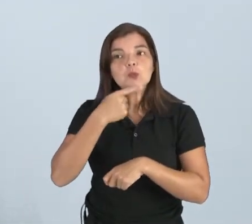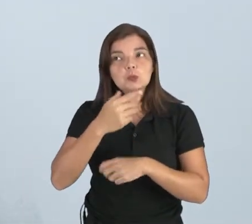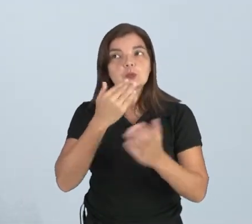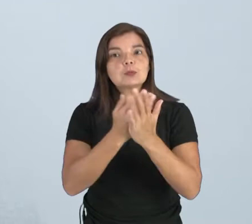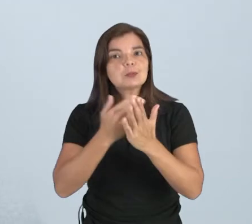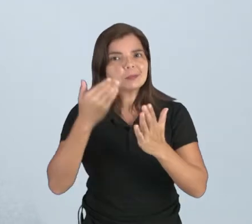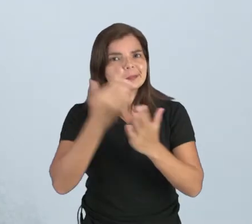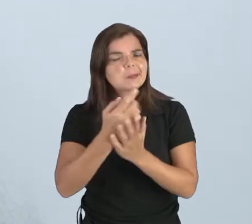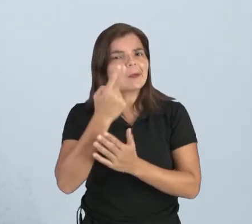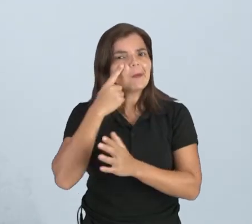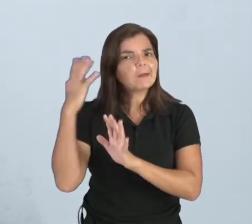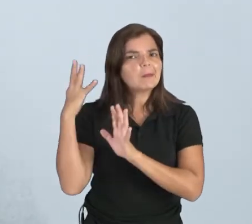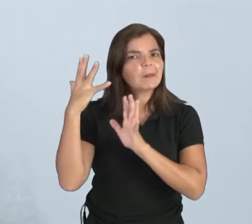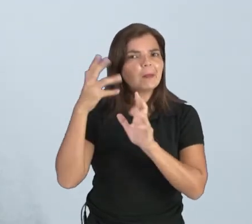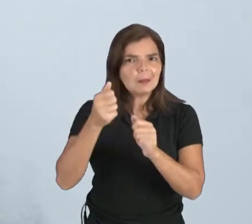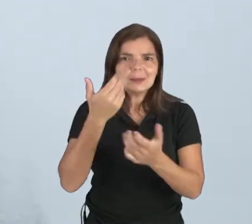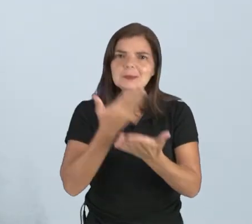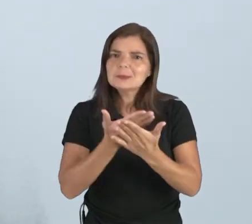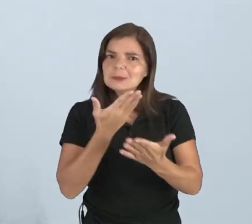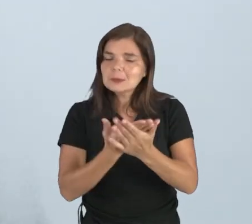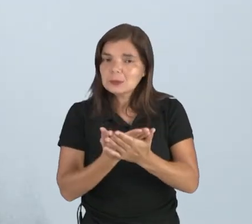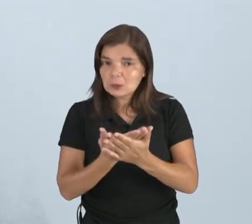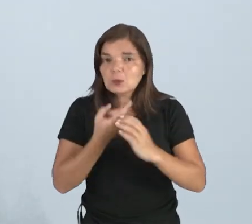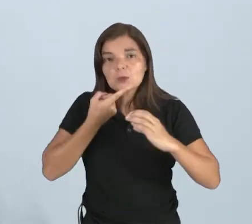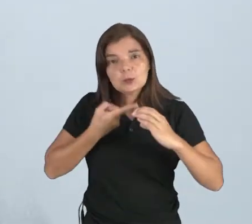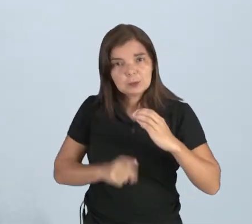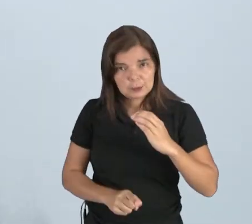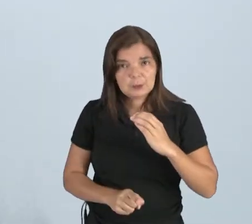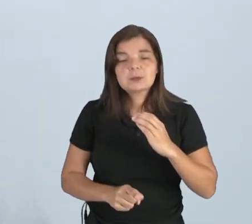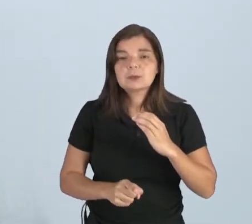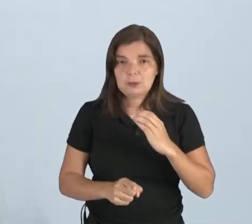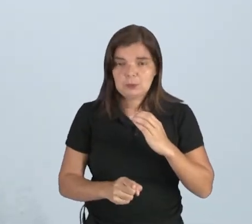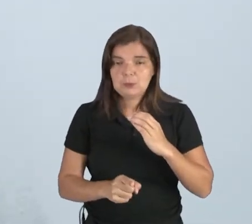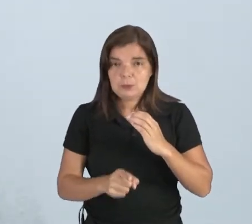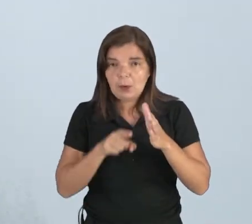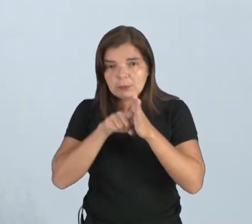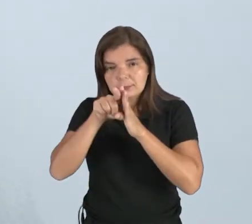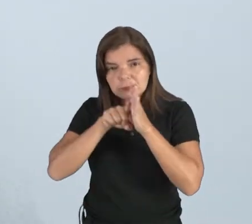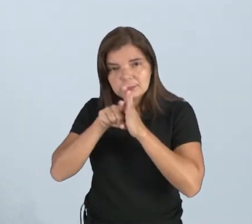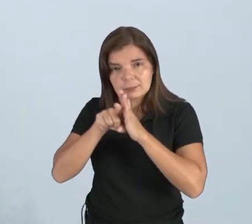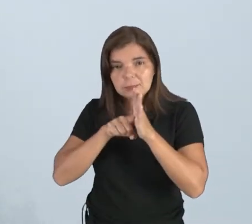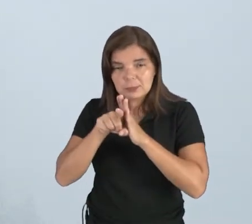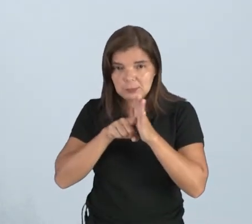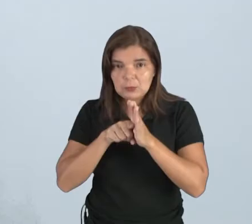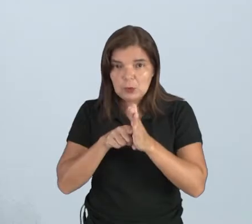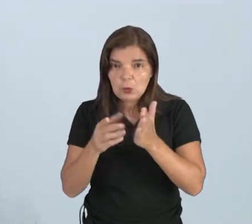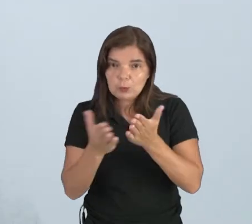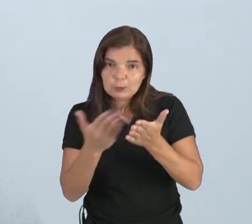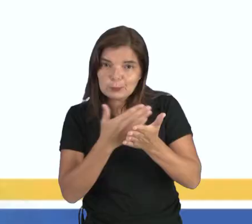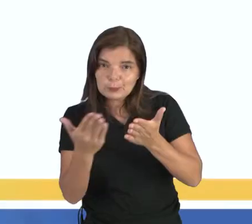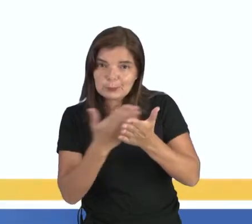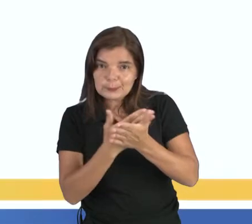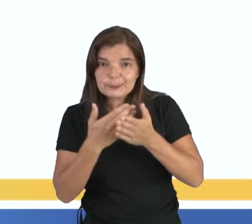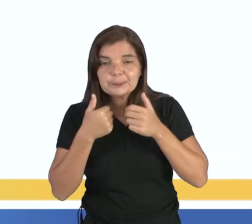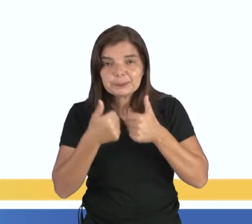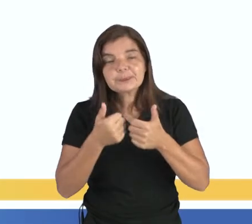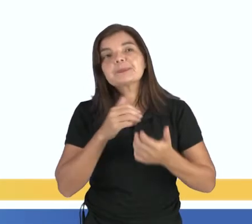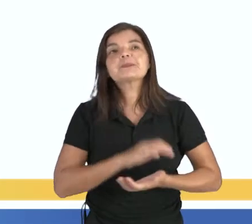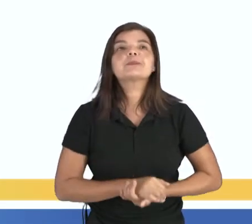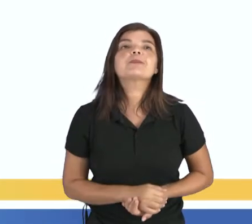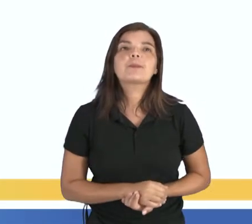mais ali, rever a aula ou estudar mais sobre isso, fazendo suas pesquisas e consultando seu livro didático. Vamos